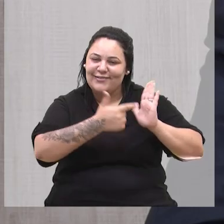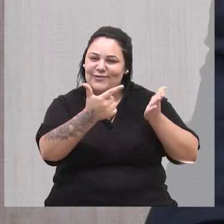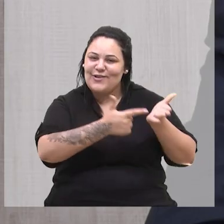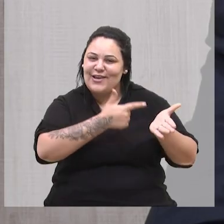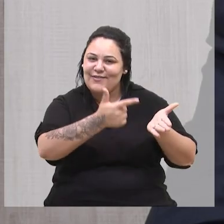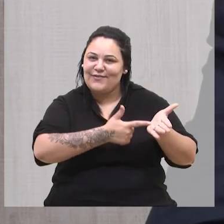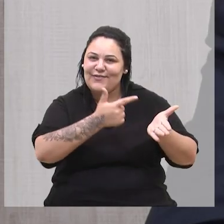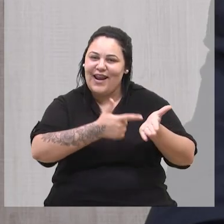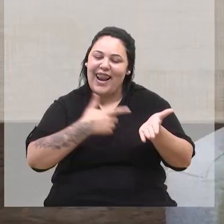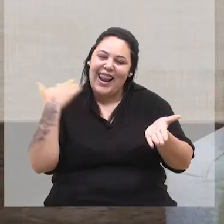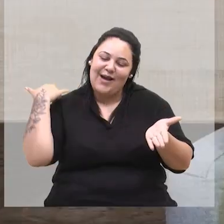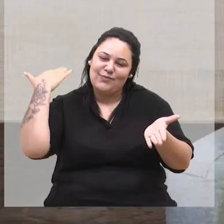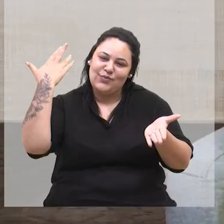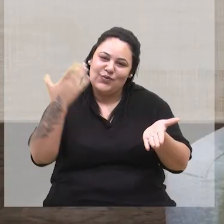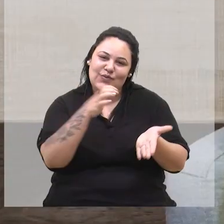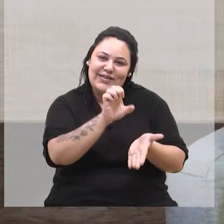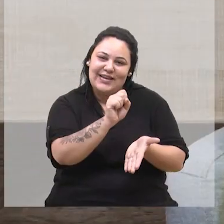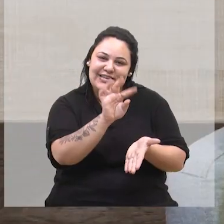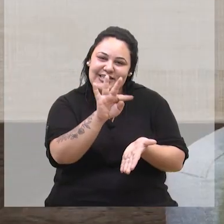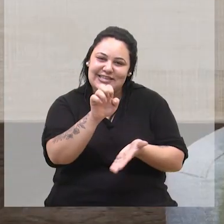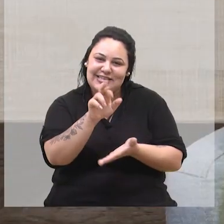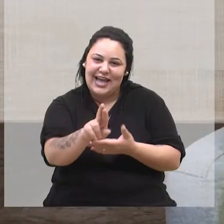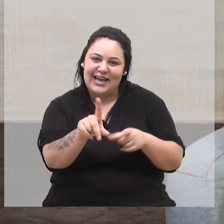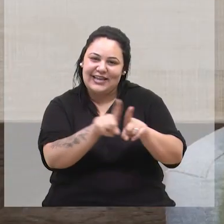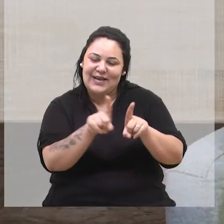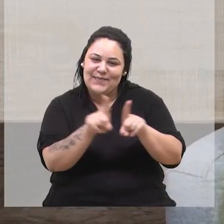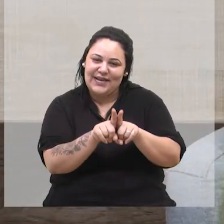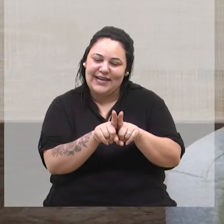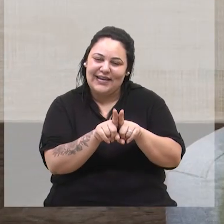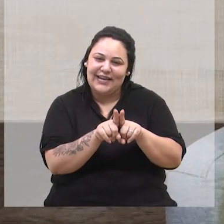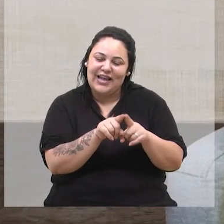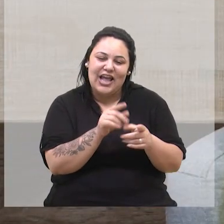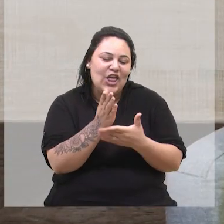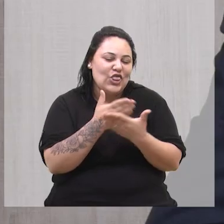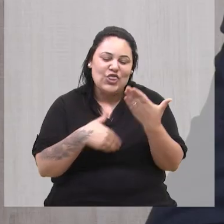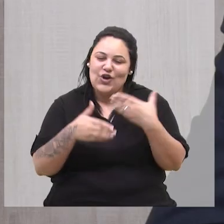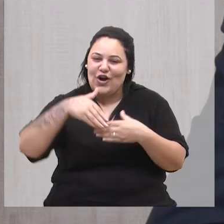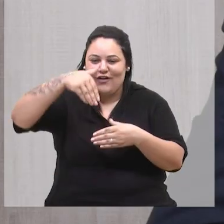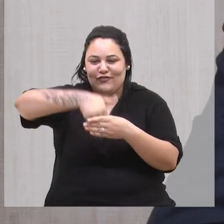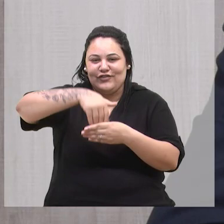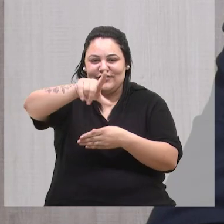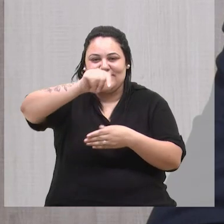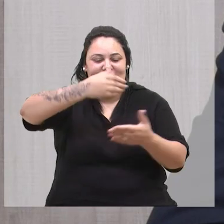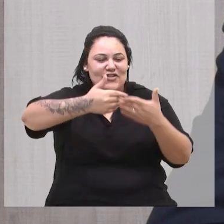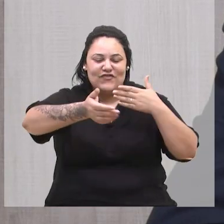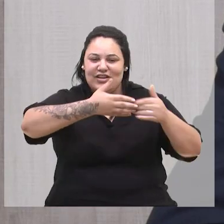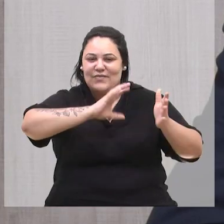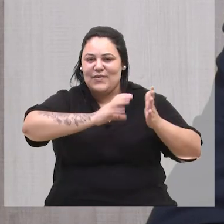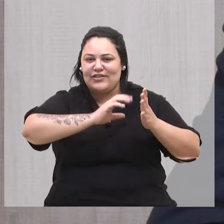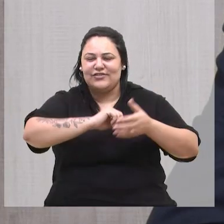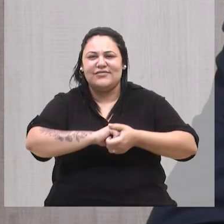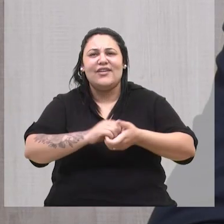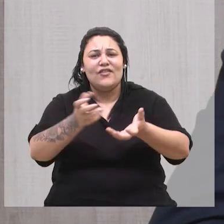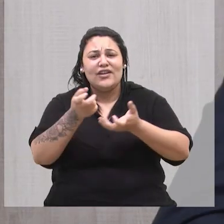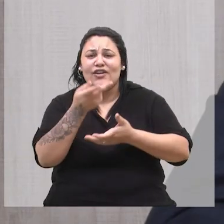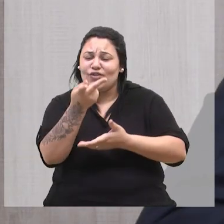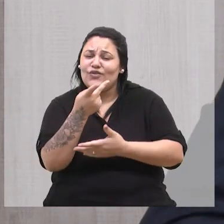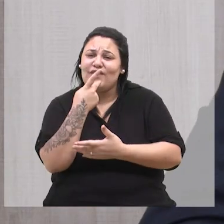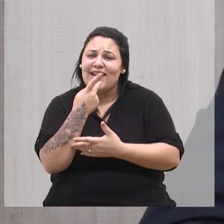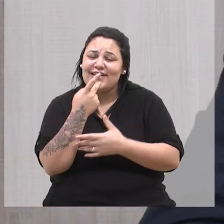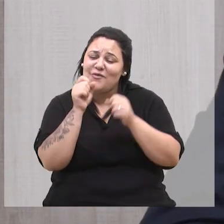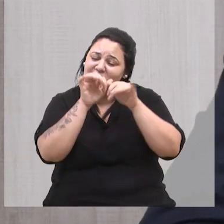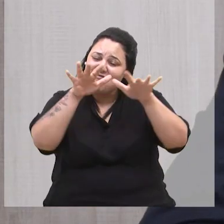livro, desde lá da Esther Benvenu, percorrendo todas as eleitas, independentemente de partido. Eu gostaria que a